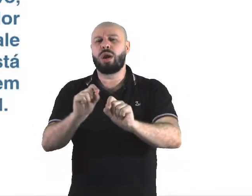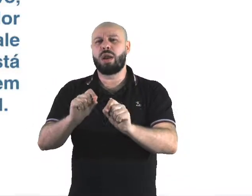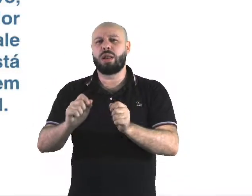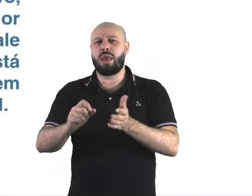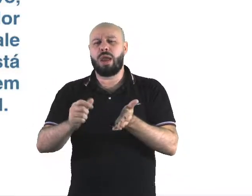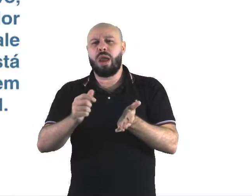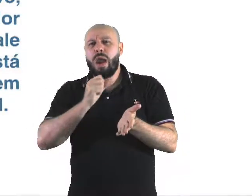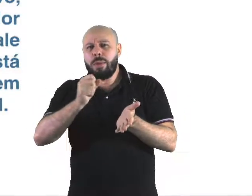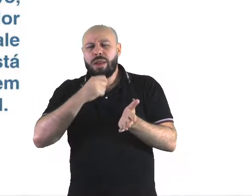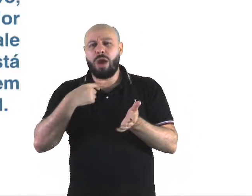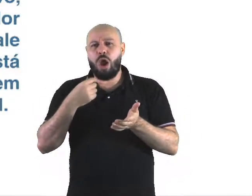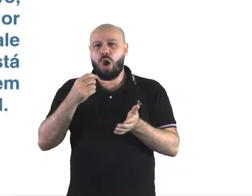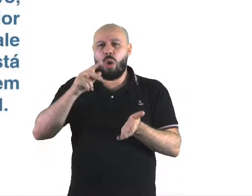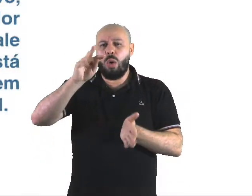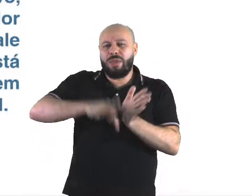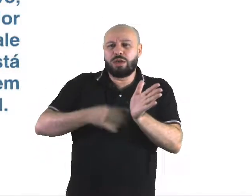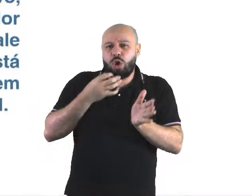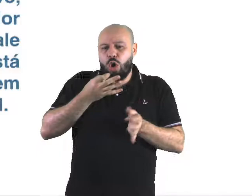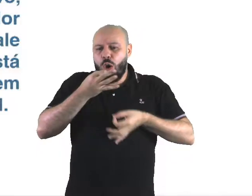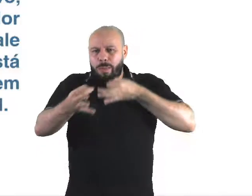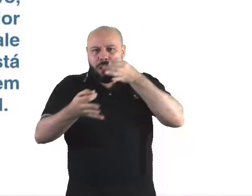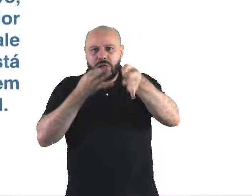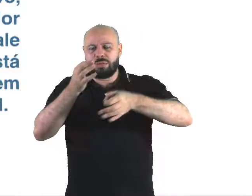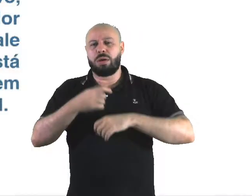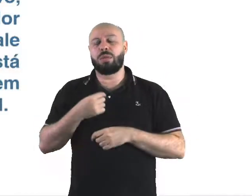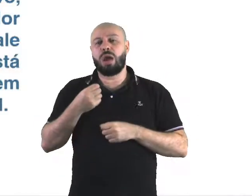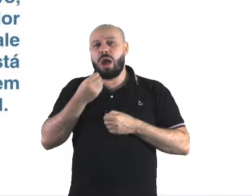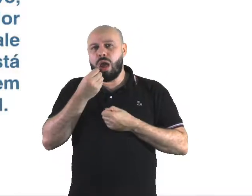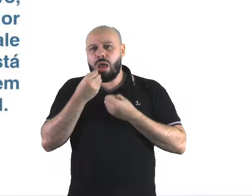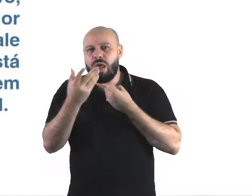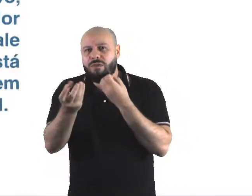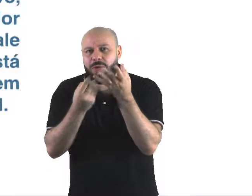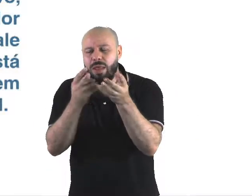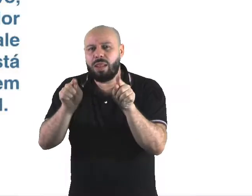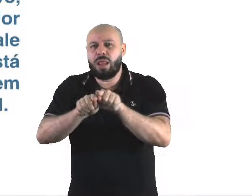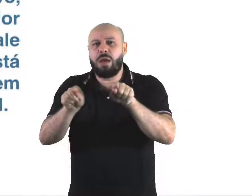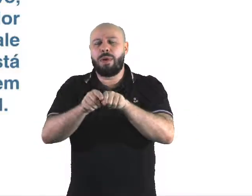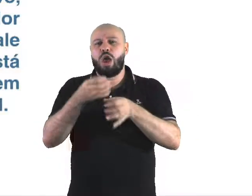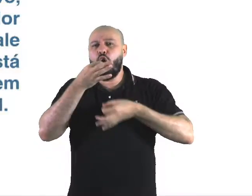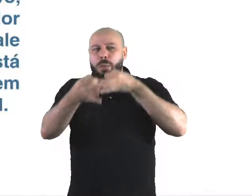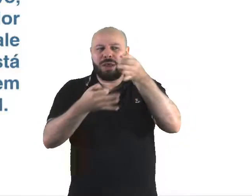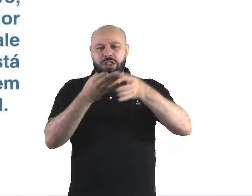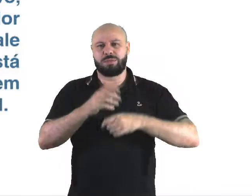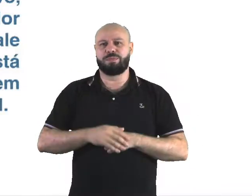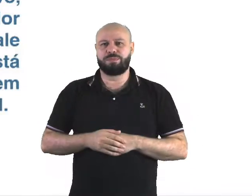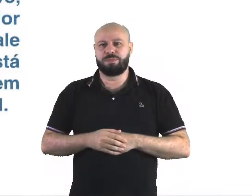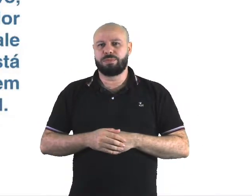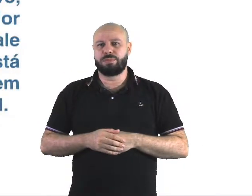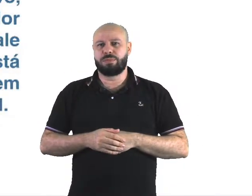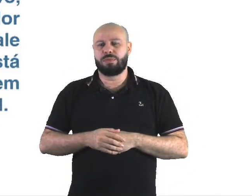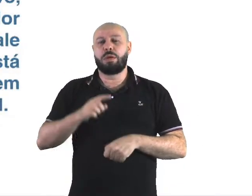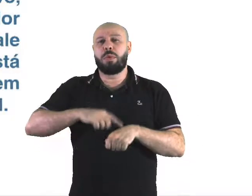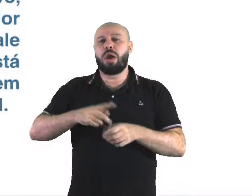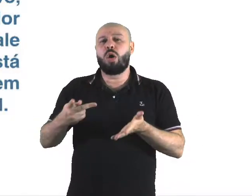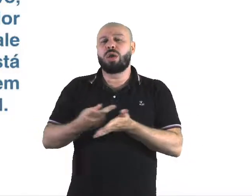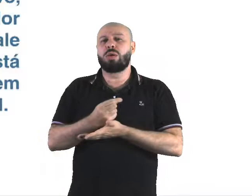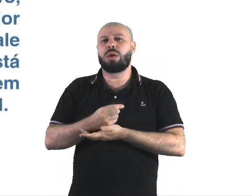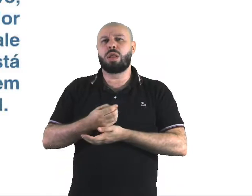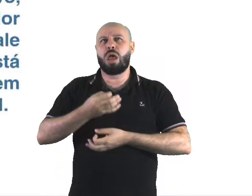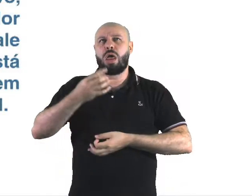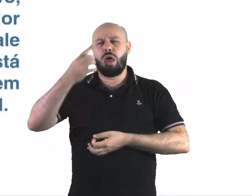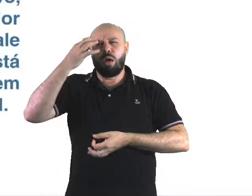um texto opinativo, ela é informativa e também opinativa, uma vez que apresenta